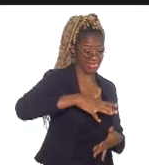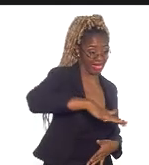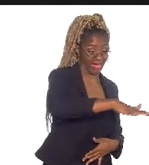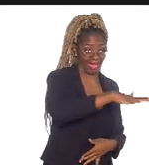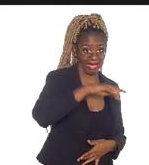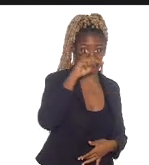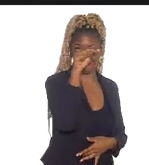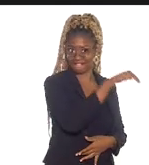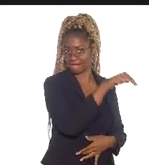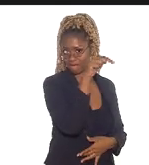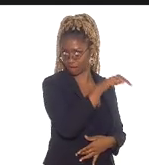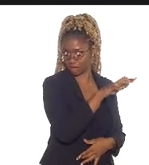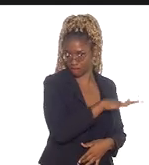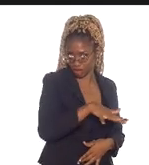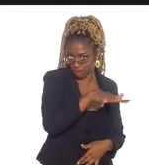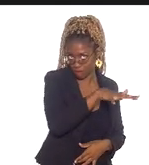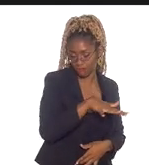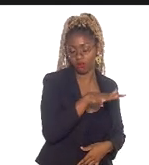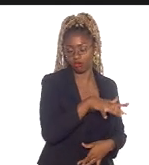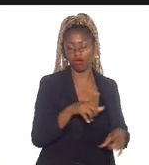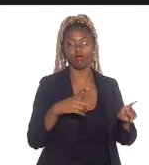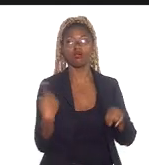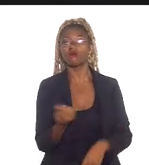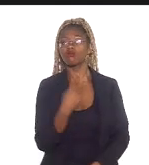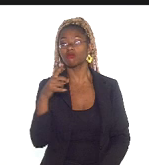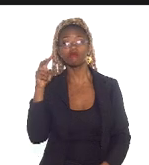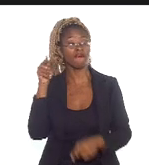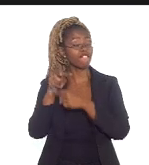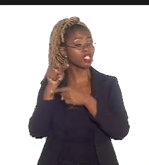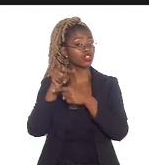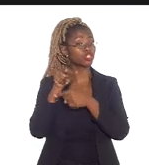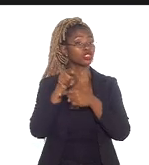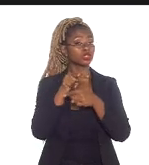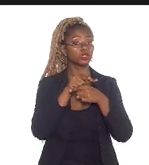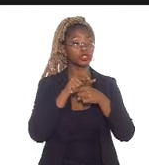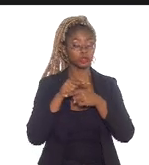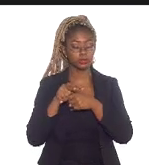e a nossa fiscalização e o nosso